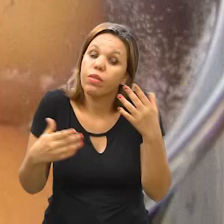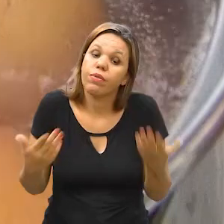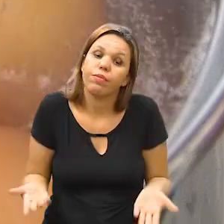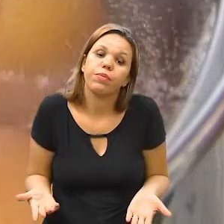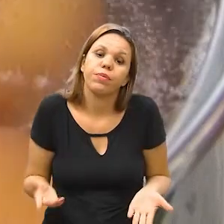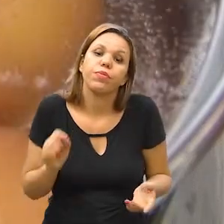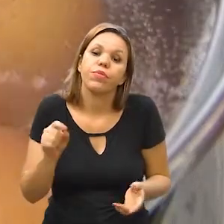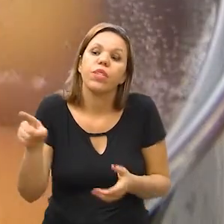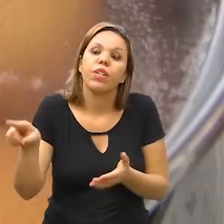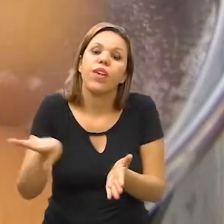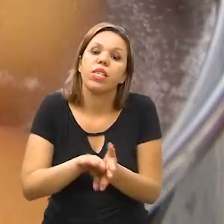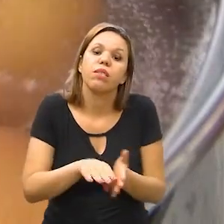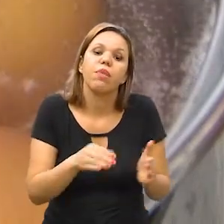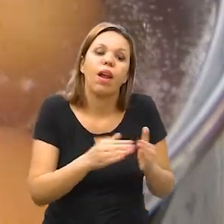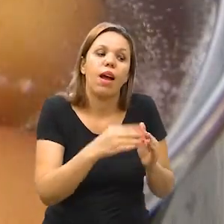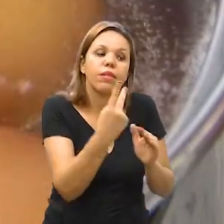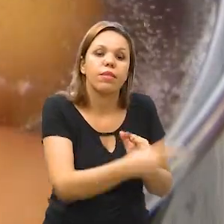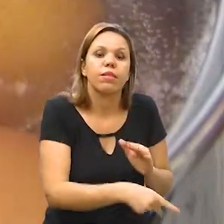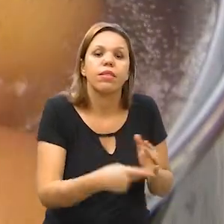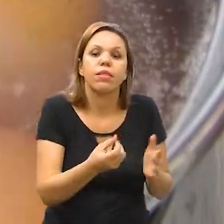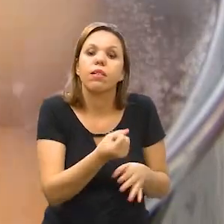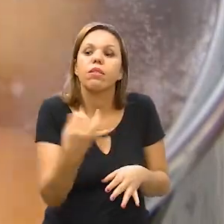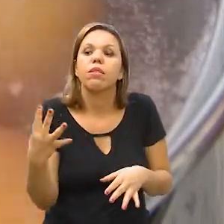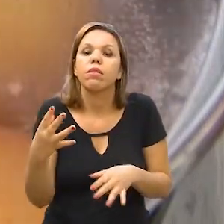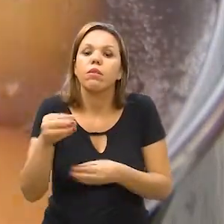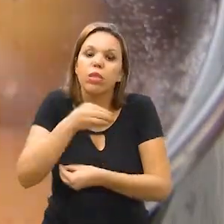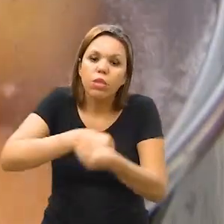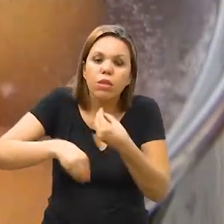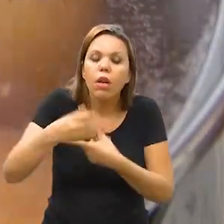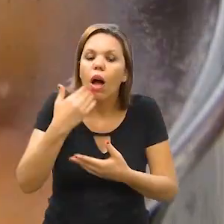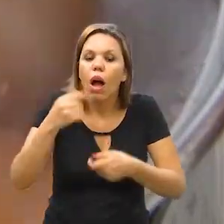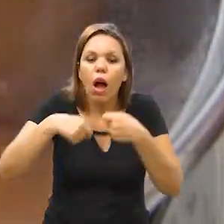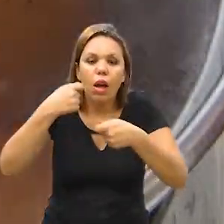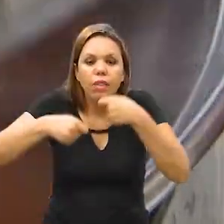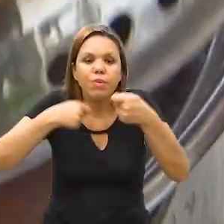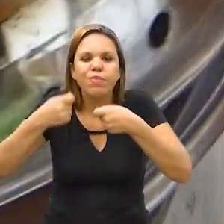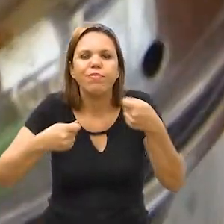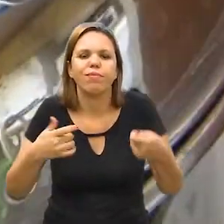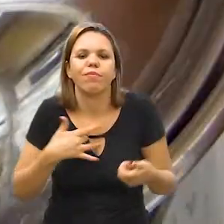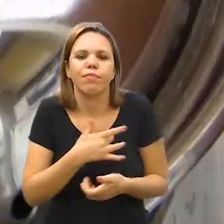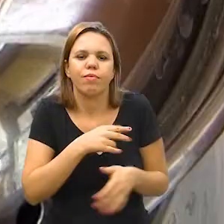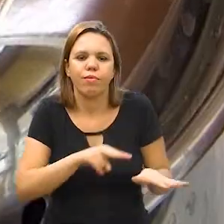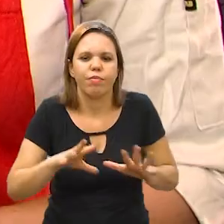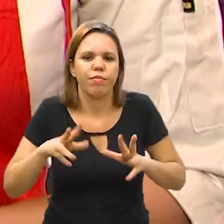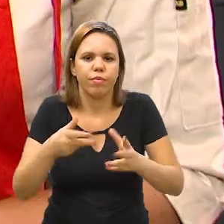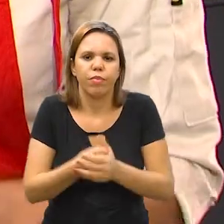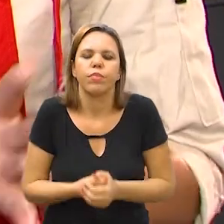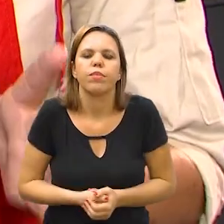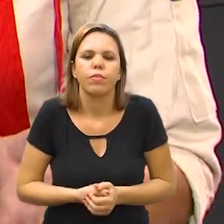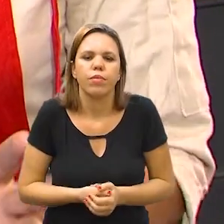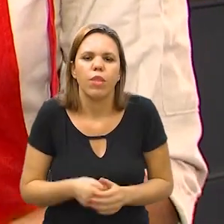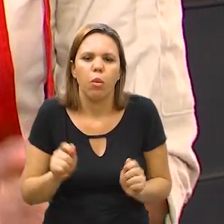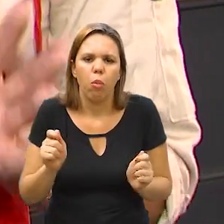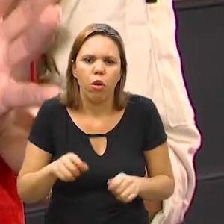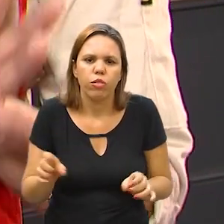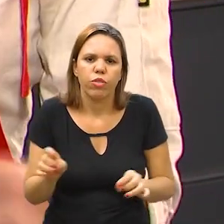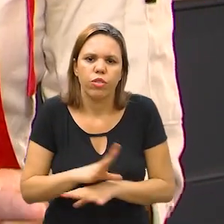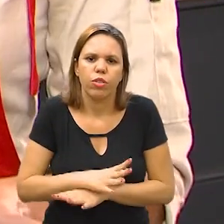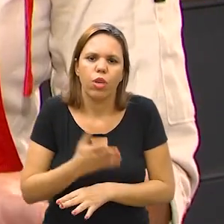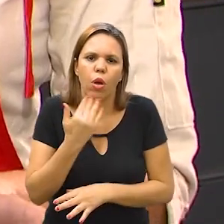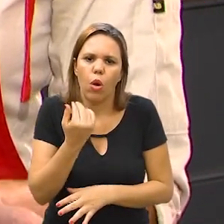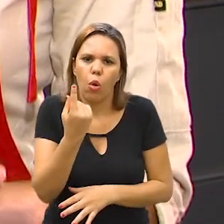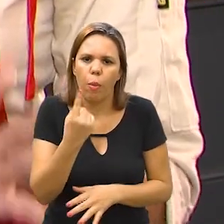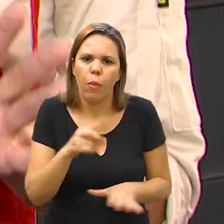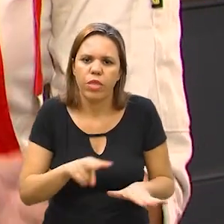segunda-feira, o que ele vai receber na residência dele para ele ter de alimentação a semana toda. Ela pode fechar, Grazi, eu quero comer